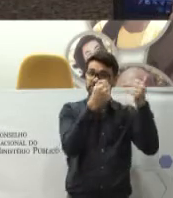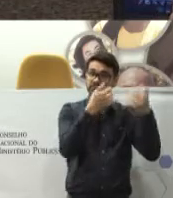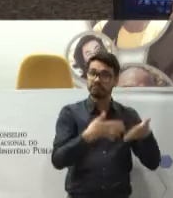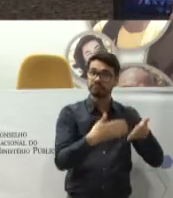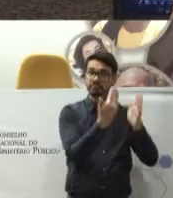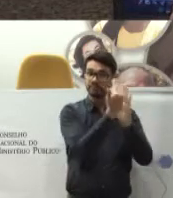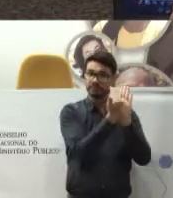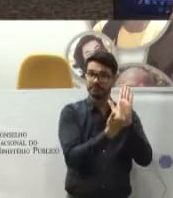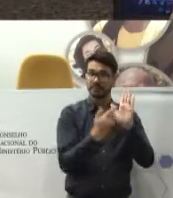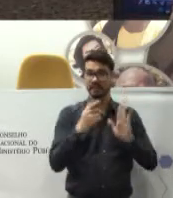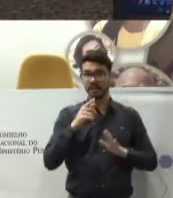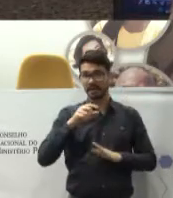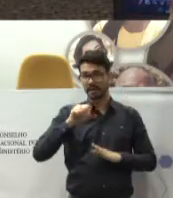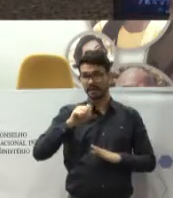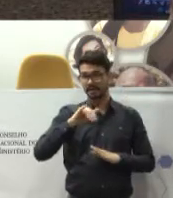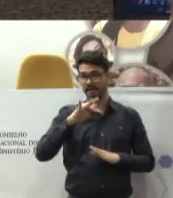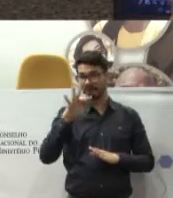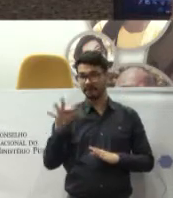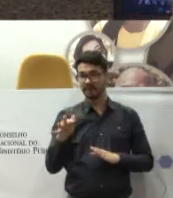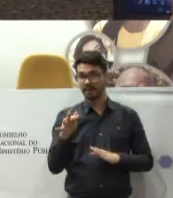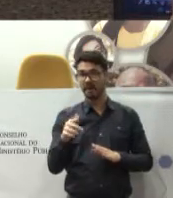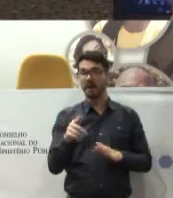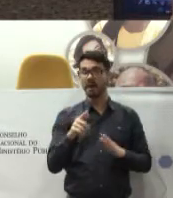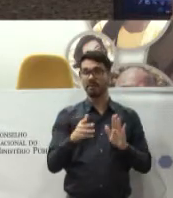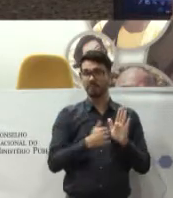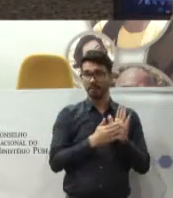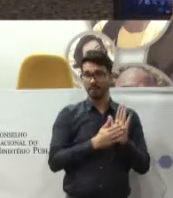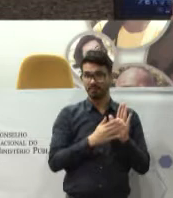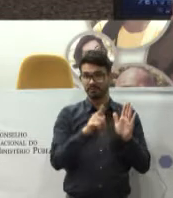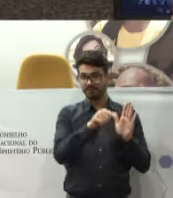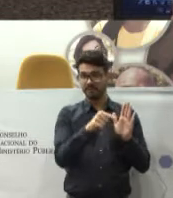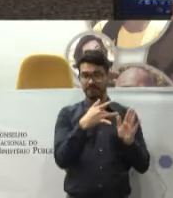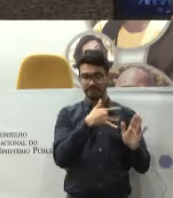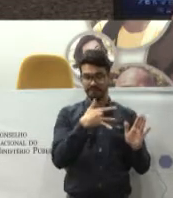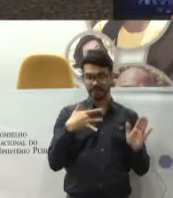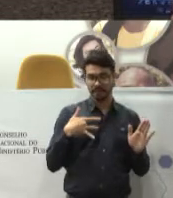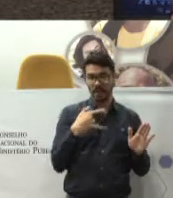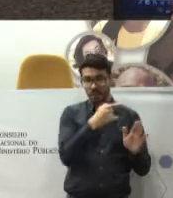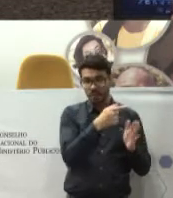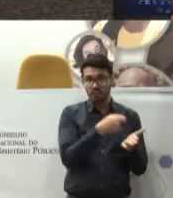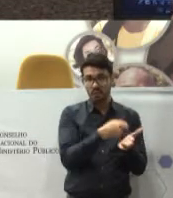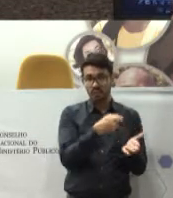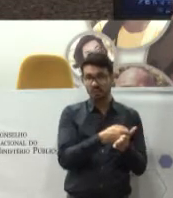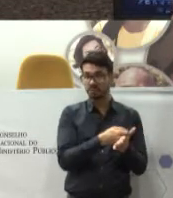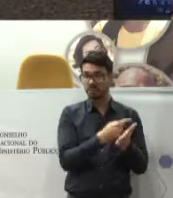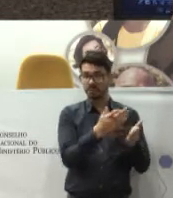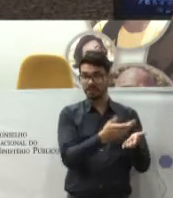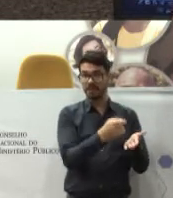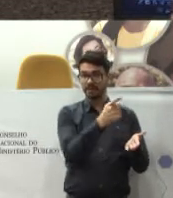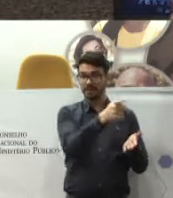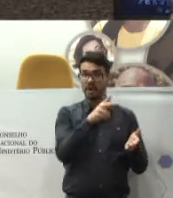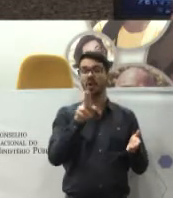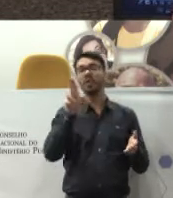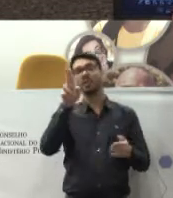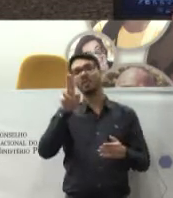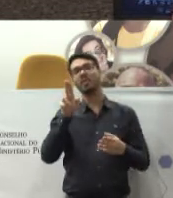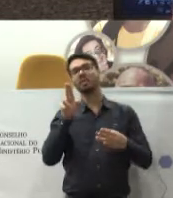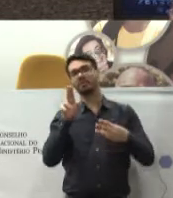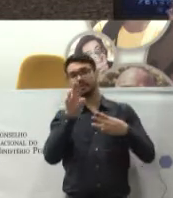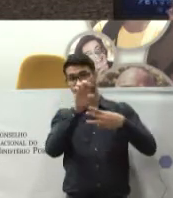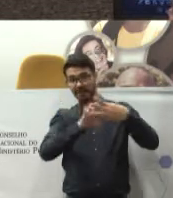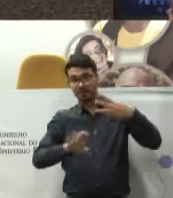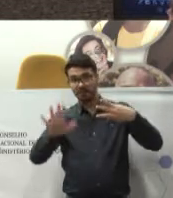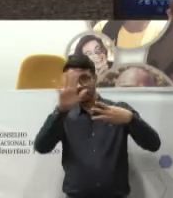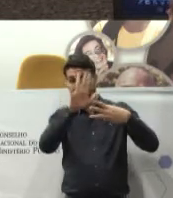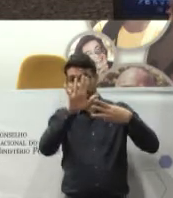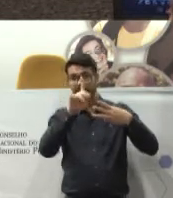Supremo falou em ação e repercussão geral. Saúde é obrigação solidária da União, Estado e município. Morreu? Não,